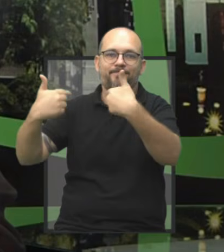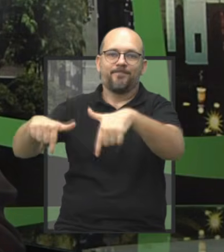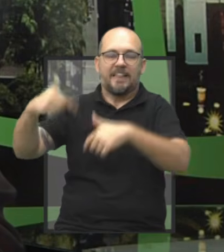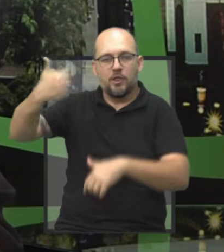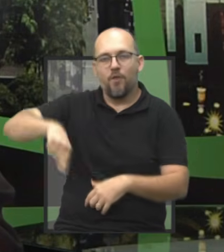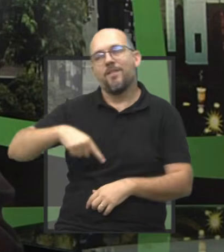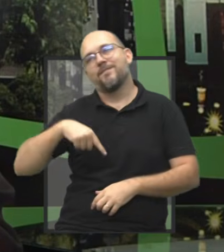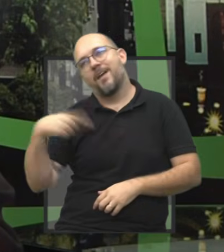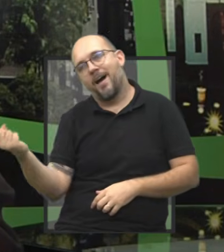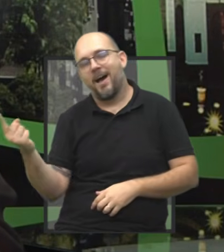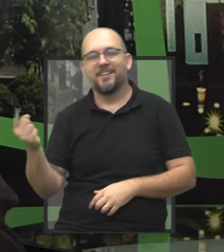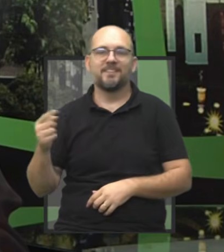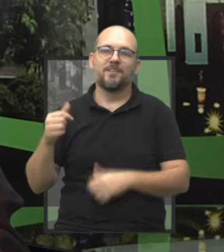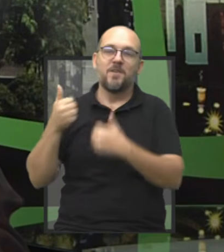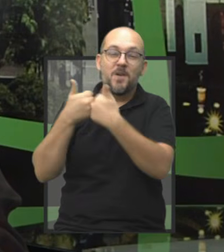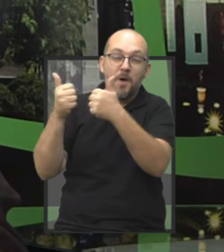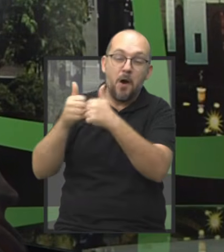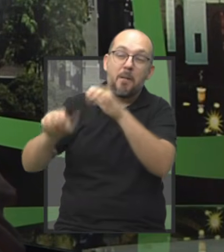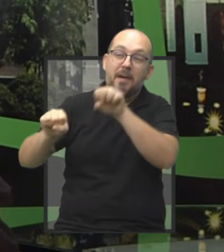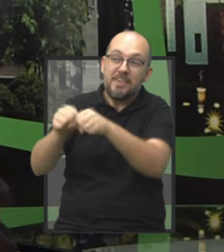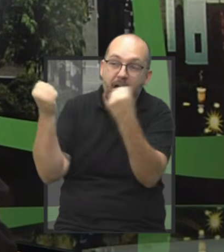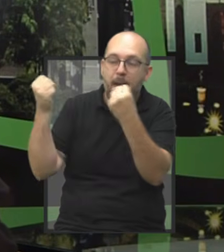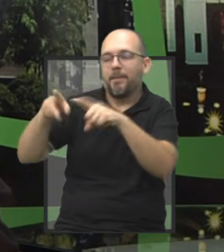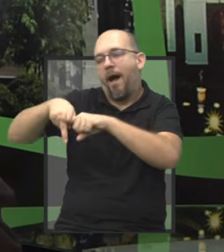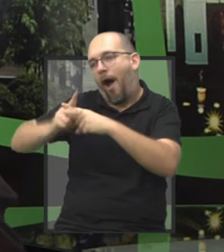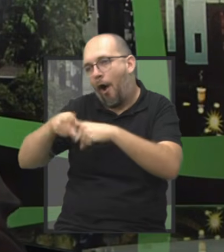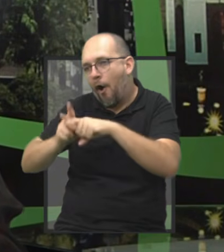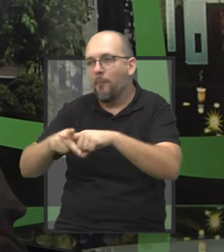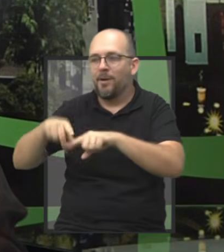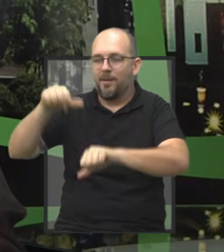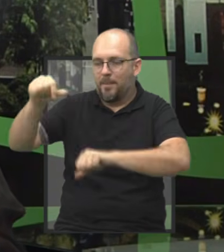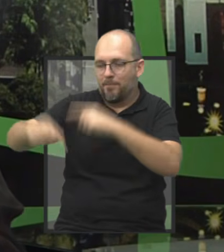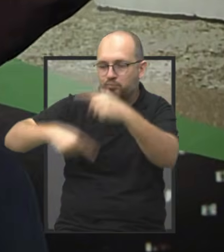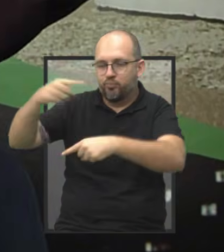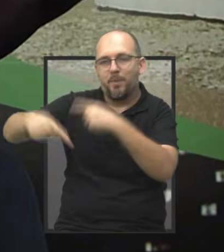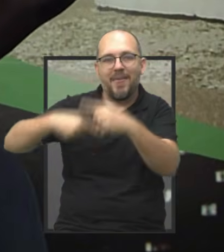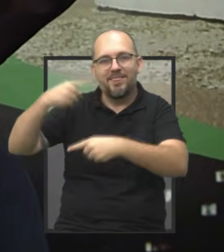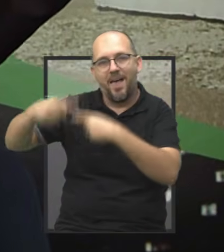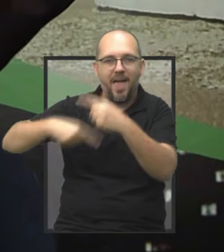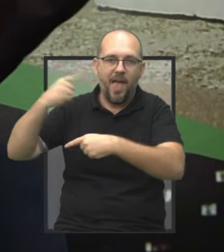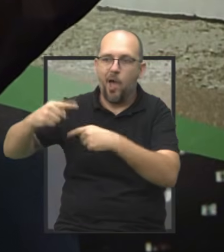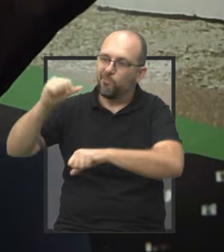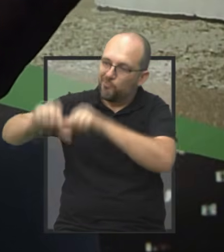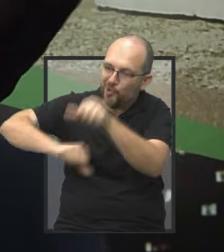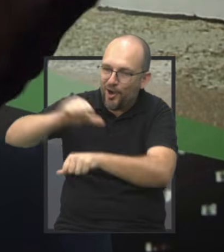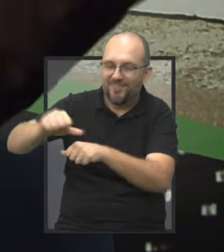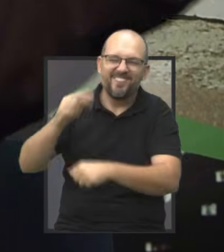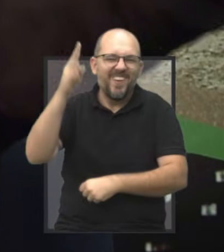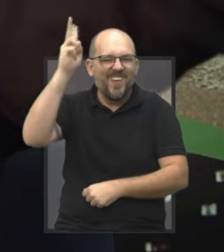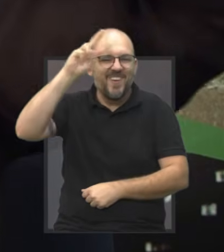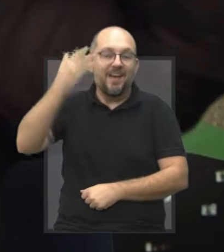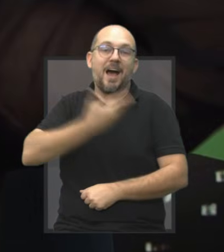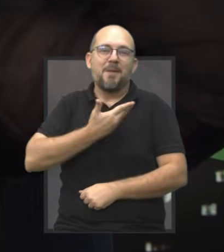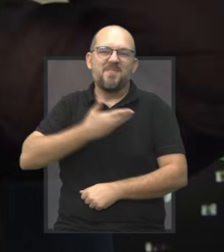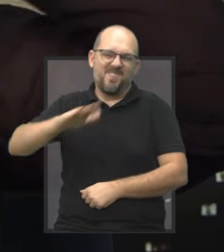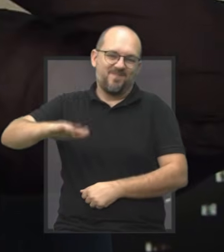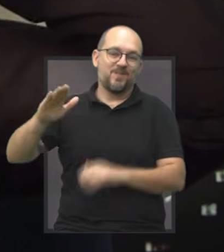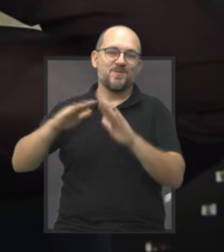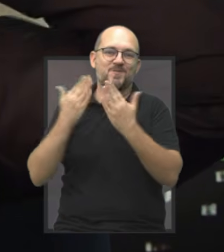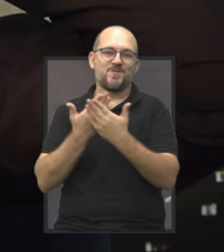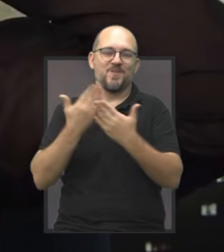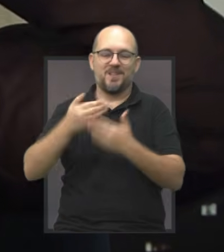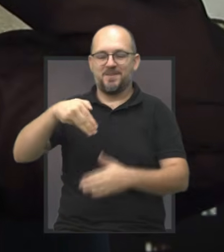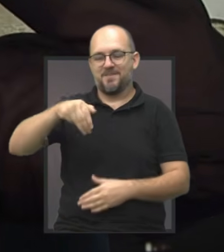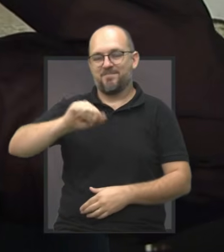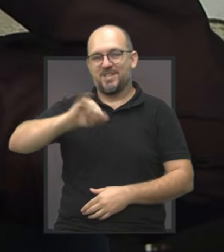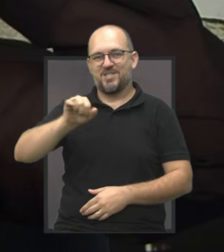né? E parava os ônibus e quebrava o ônibus e trocava pneu. E até lembro das minhas amigas da escola do Major Prado, que eu estudava no